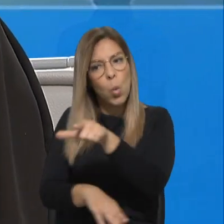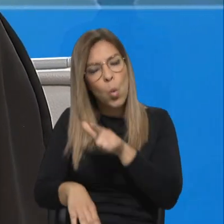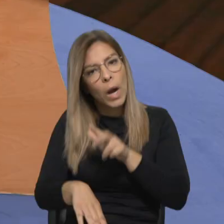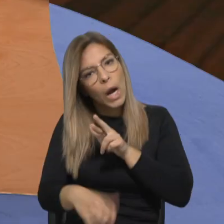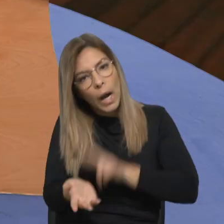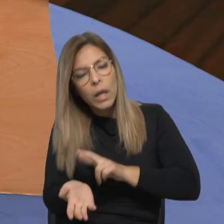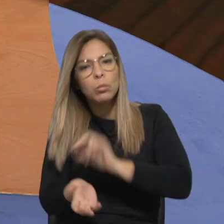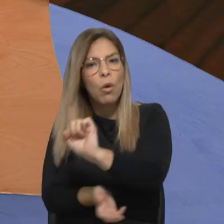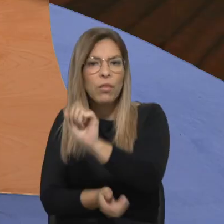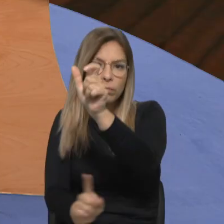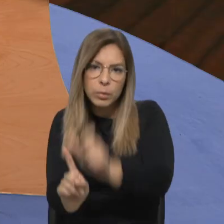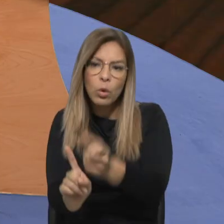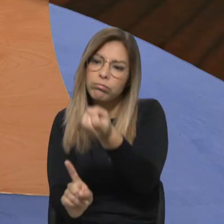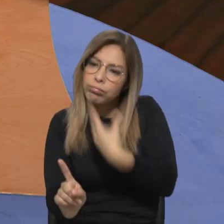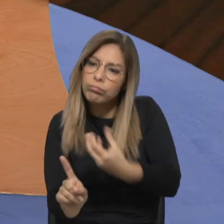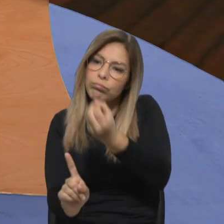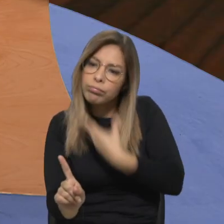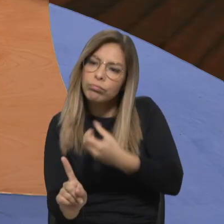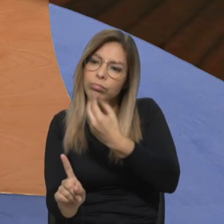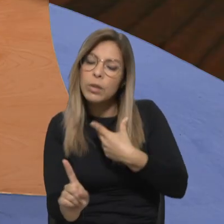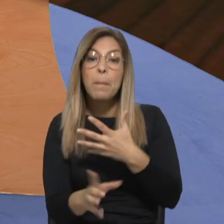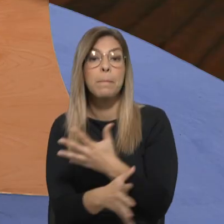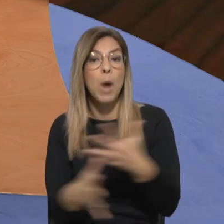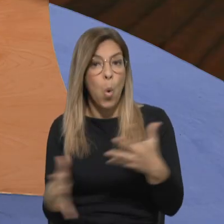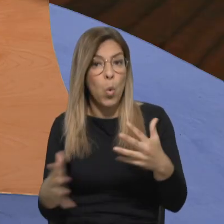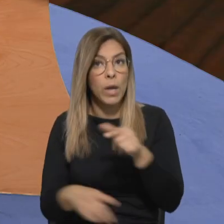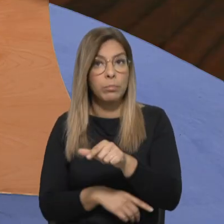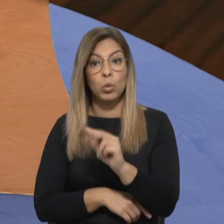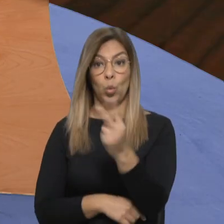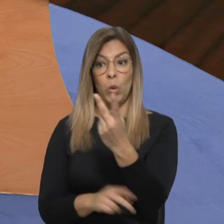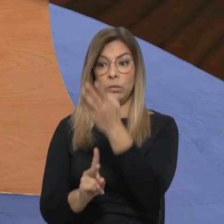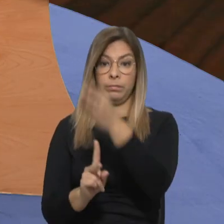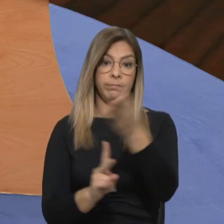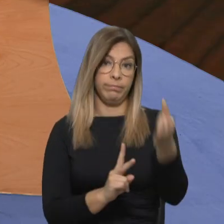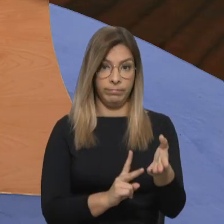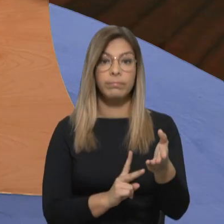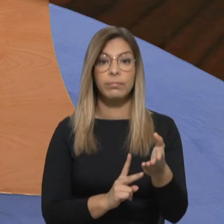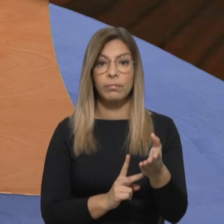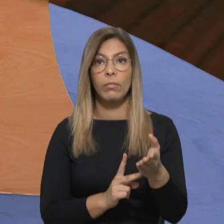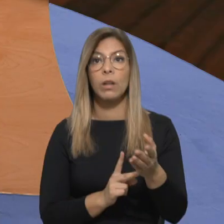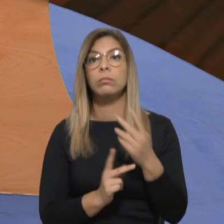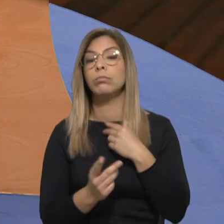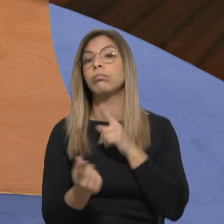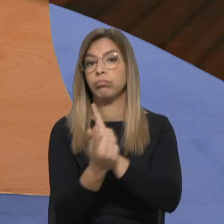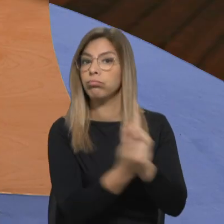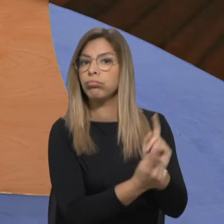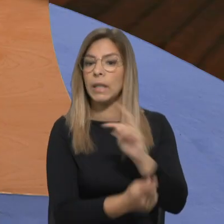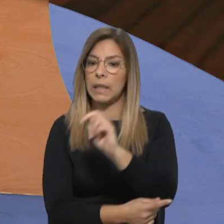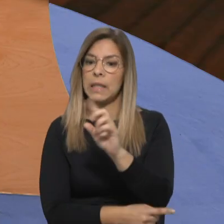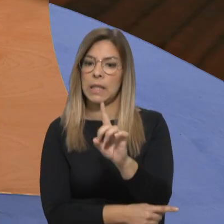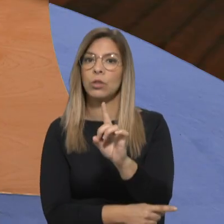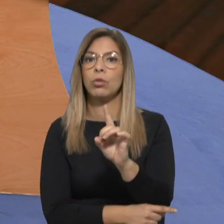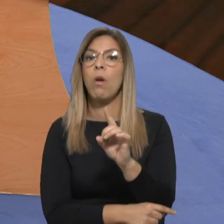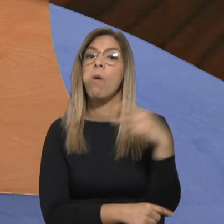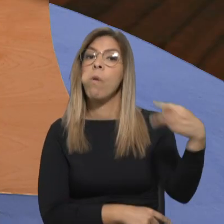escutada e, efetivamente, a esmagadora maioria das pessoas, com exceção de 2, e neste momento já ouvimos 36, portanto, apenas